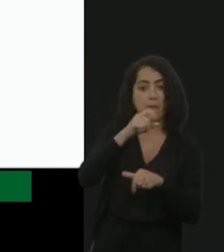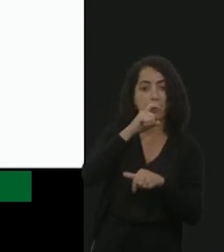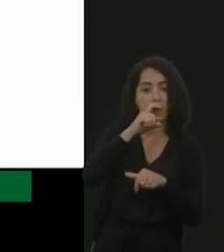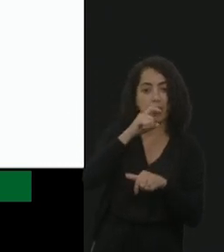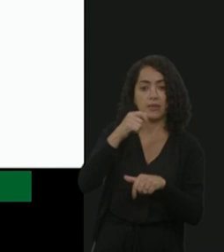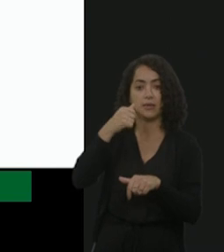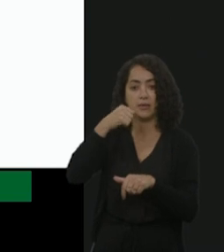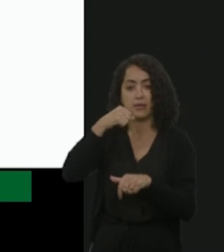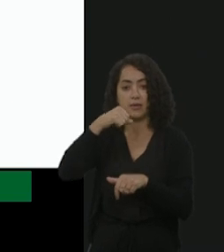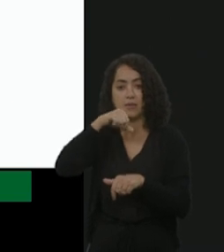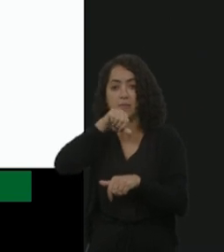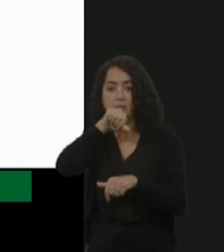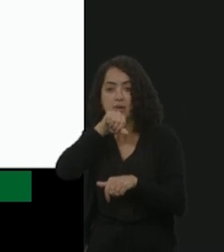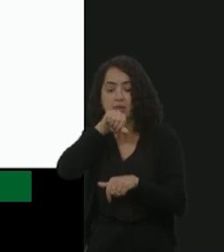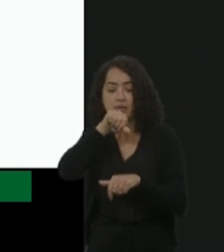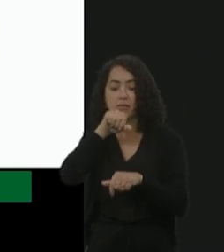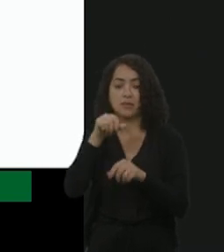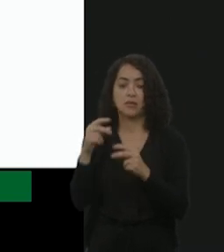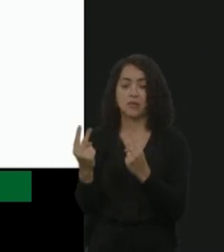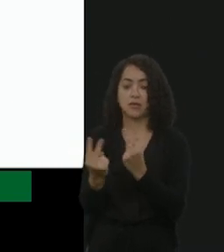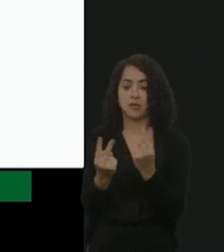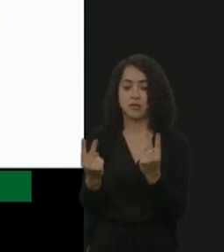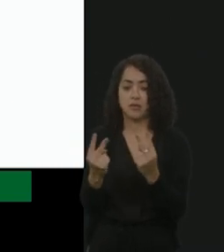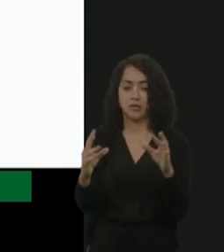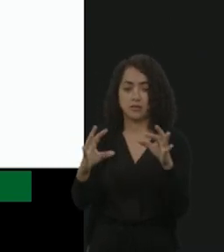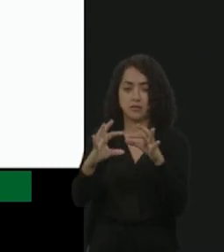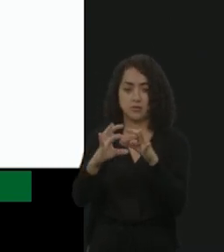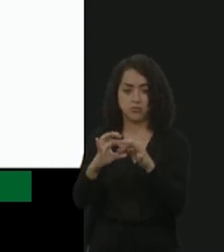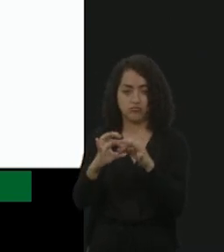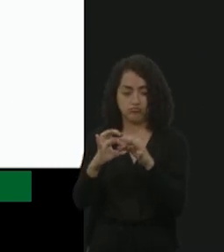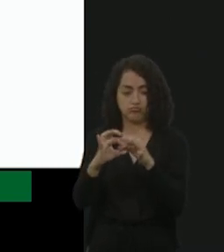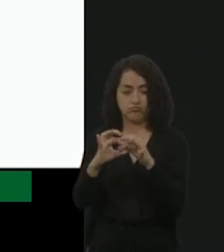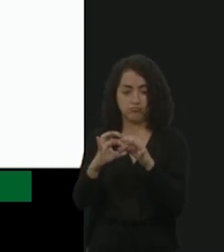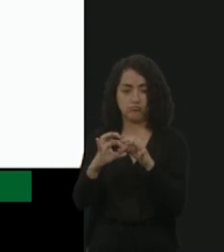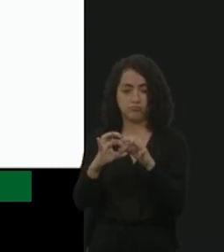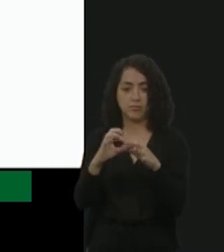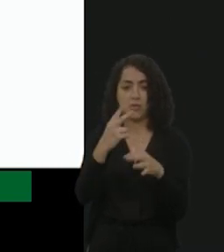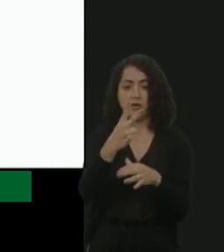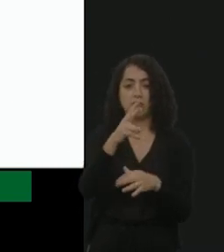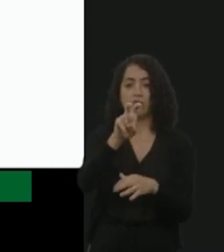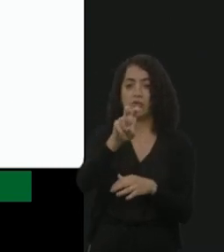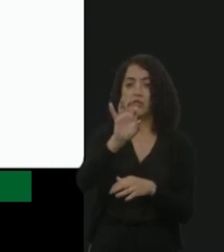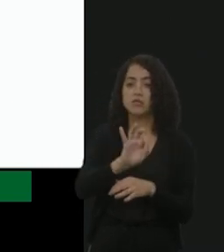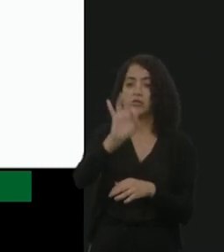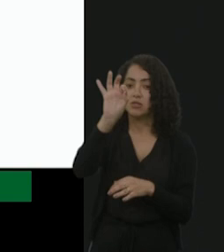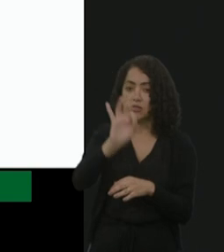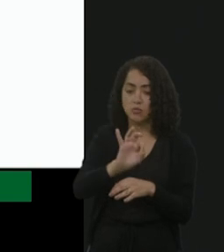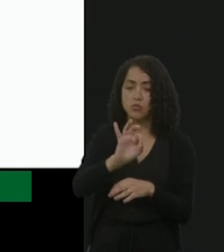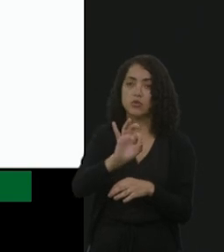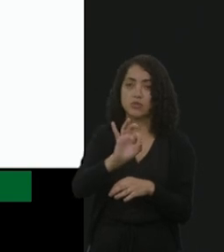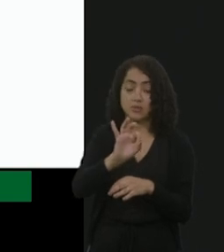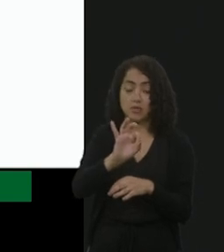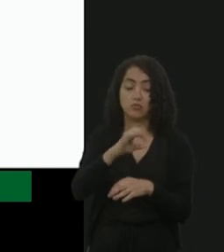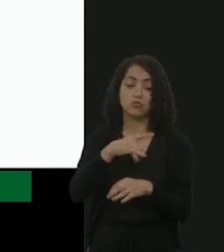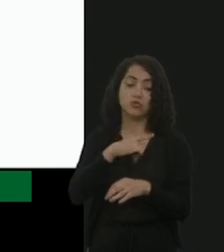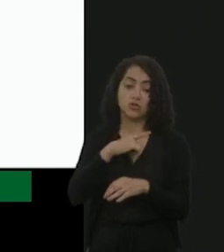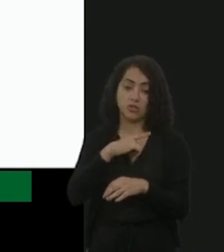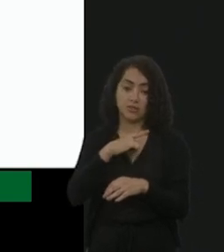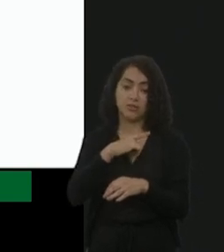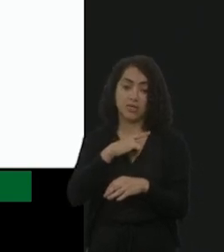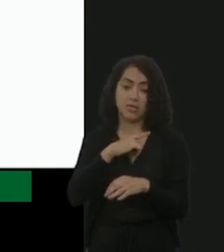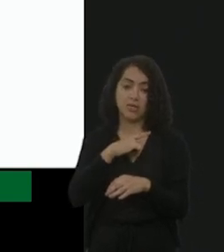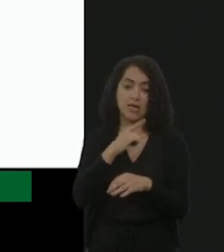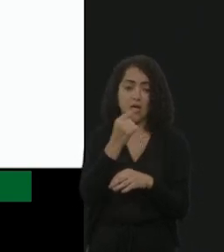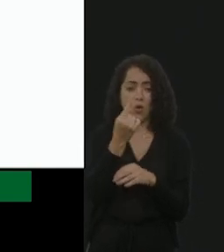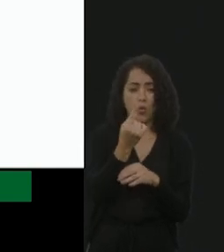mãe, e aí, nesse cruzamento, né, eu vou ter aqui 25% de chance de ter um genzinho